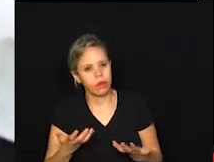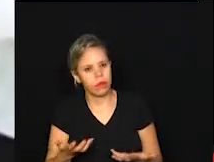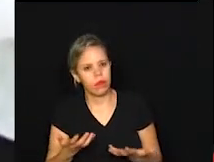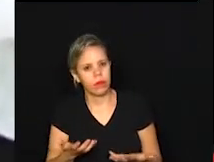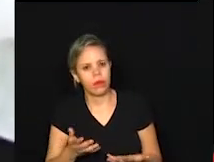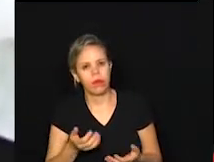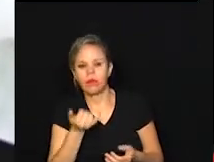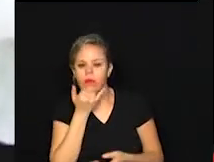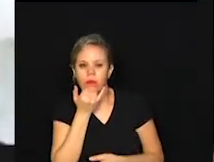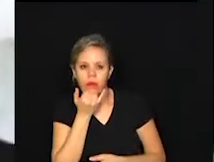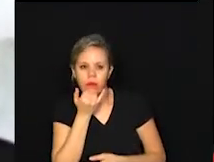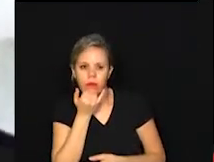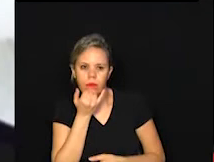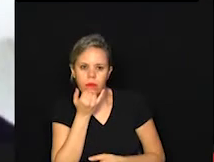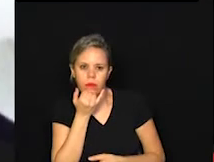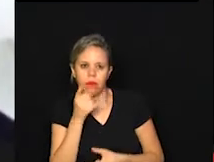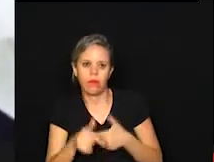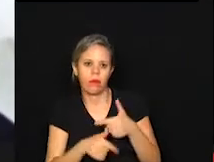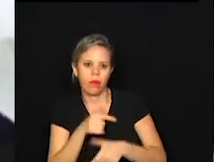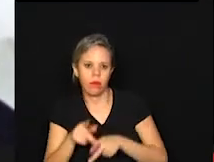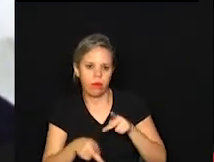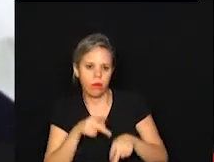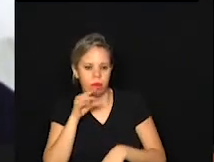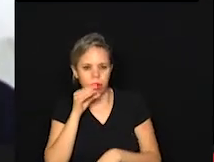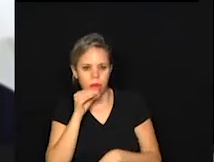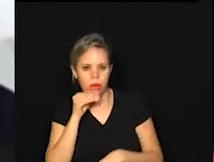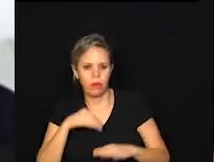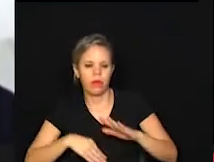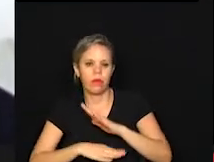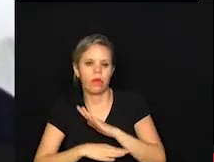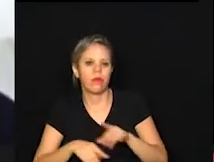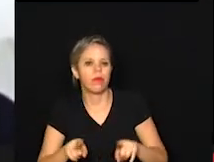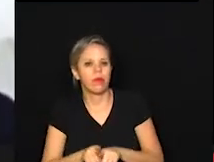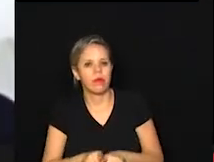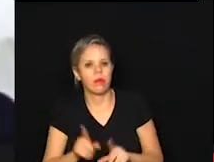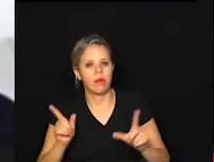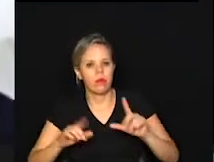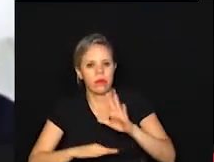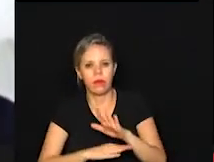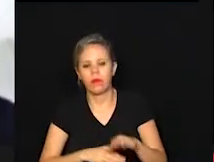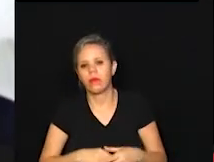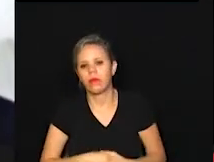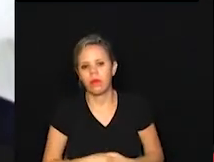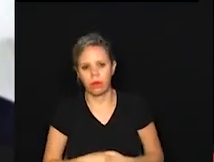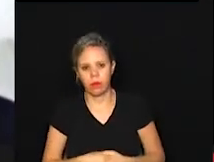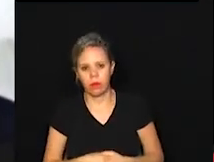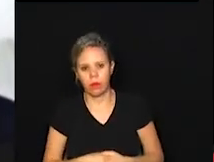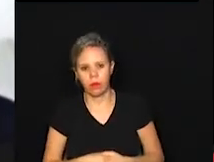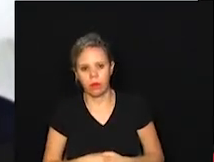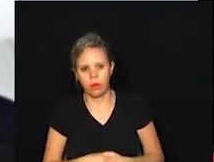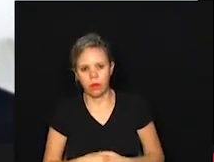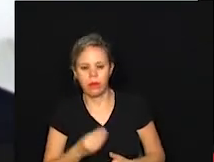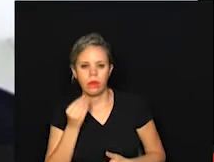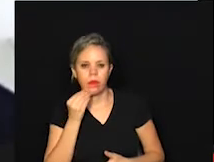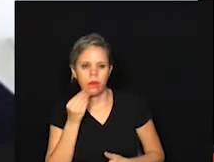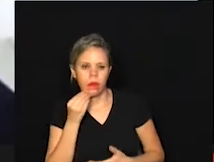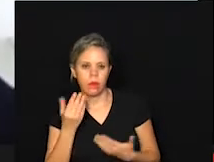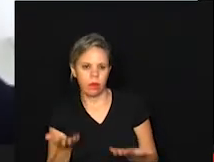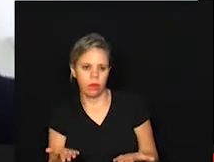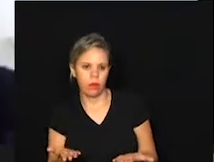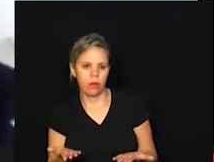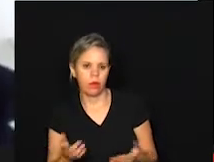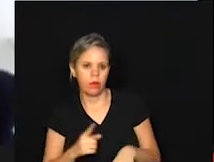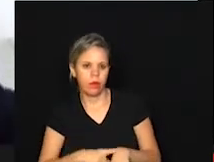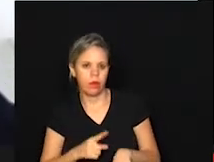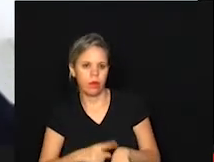me desculpar. Os trabalhadores e funcionários da Câmara, né, e da TV Câmara que oportunizam, né, esse